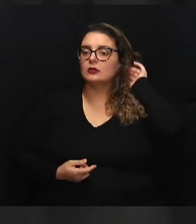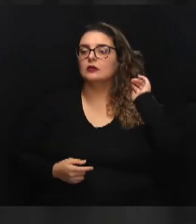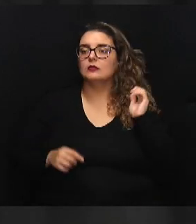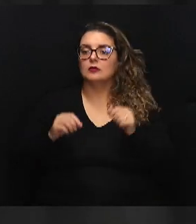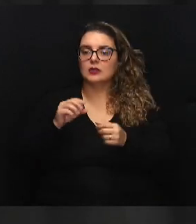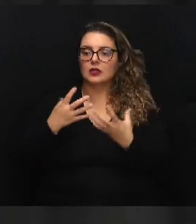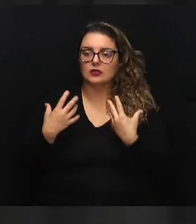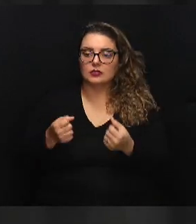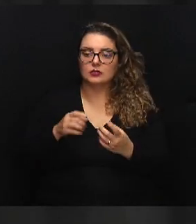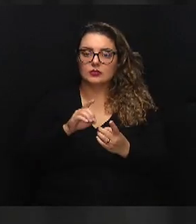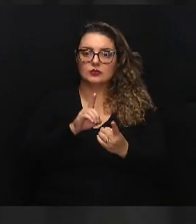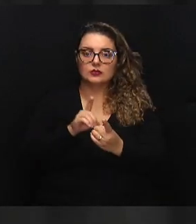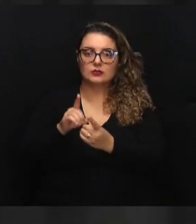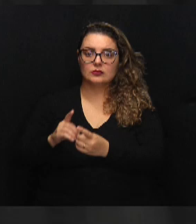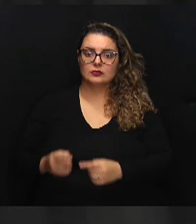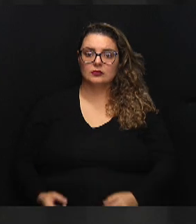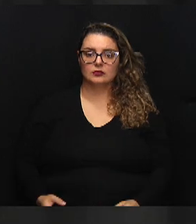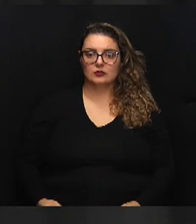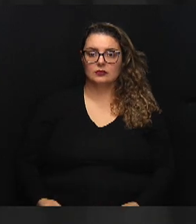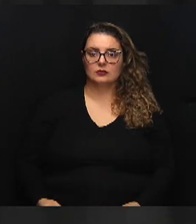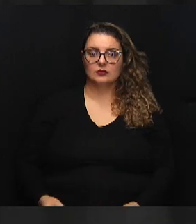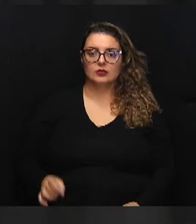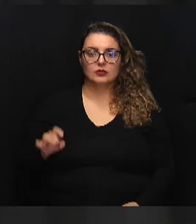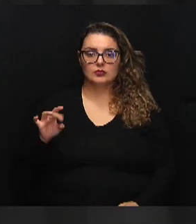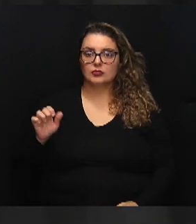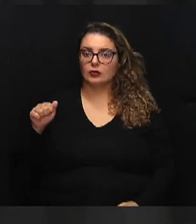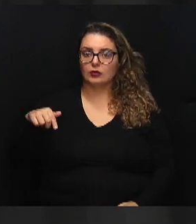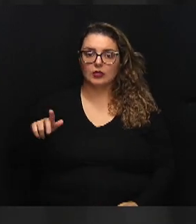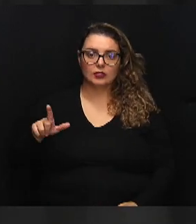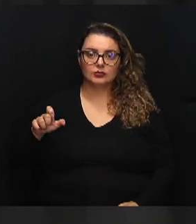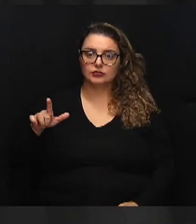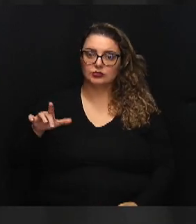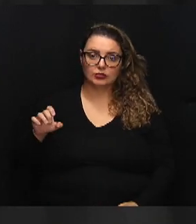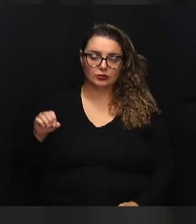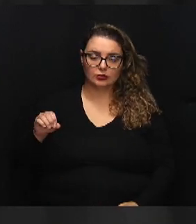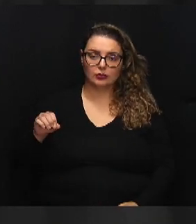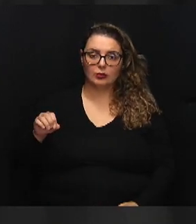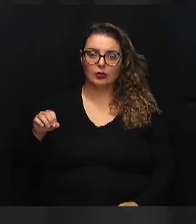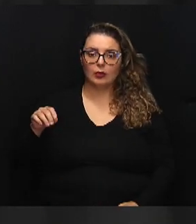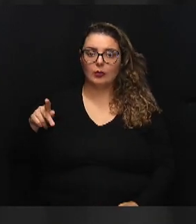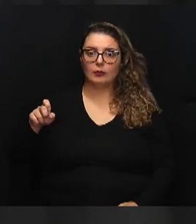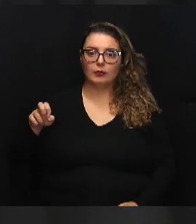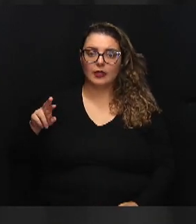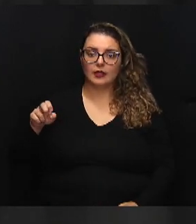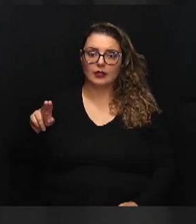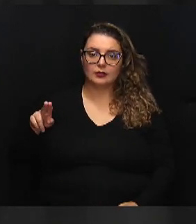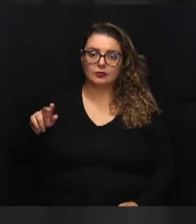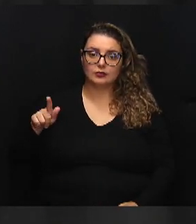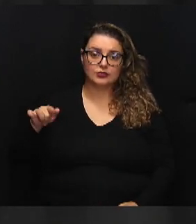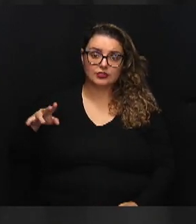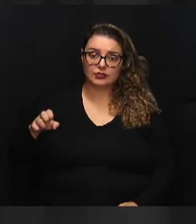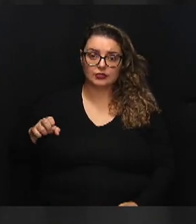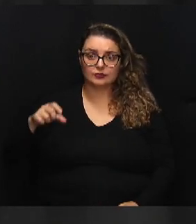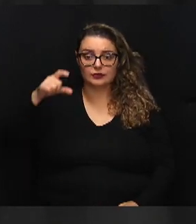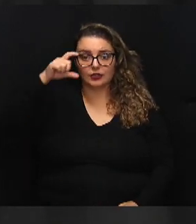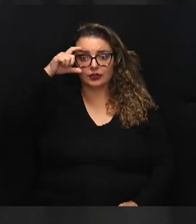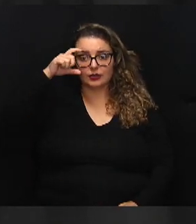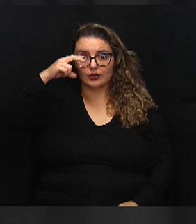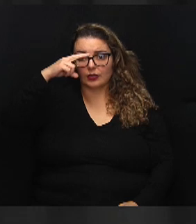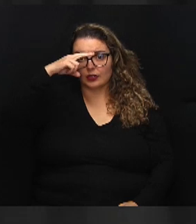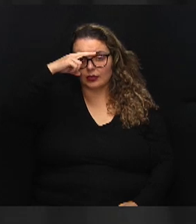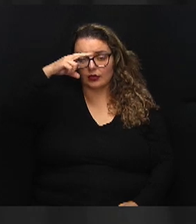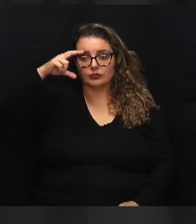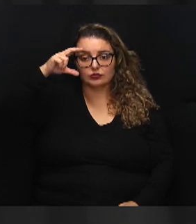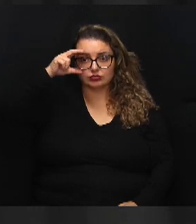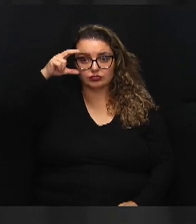vão. Só foi o Ângelo Perugini, só que o Ângelo Perugini, infelizmente, ele faleceu logo em seguida. E aí ficamos manco, quer